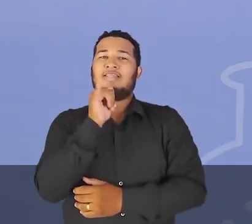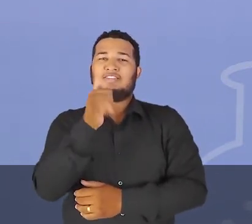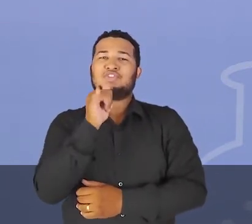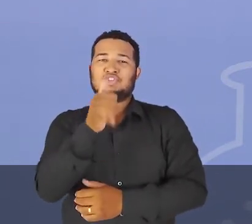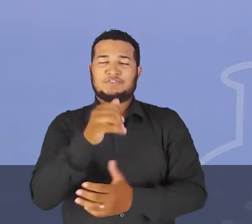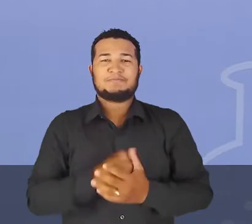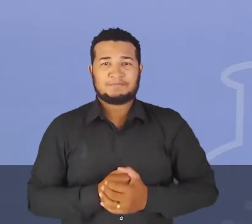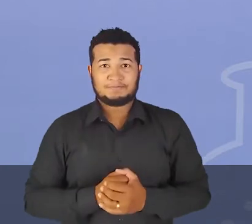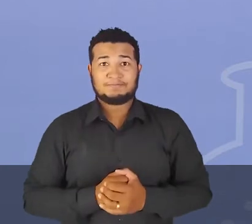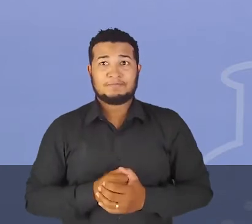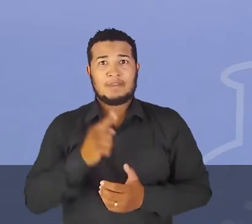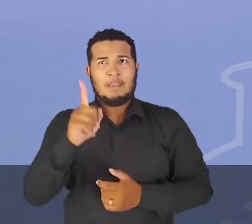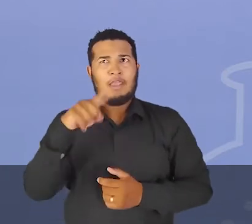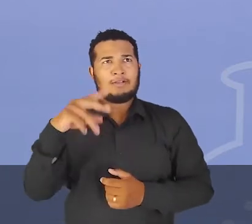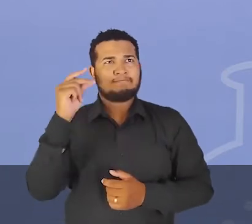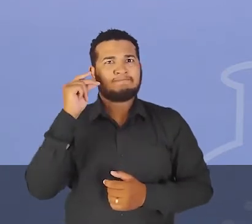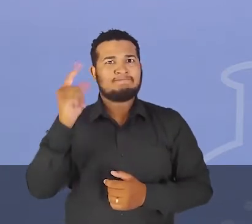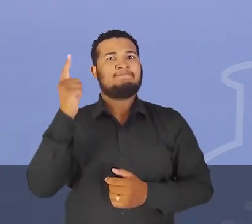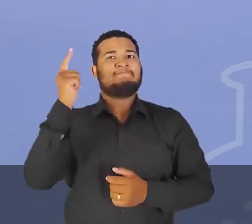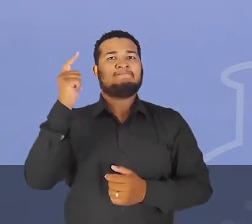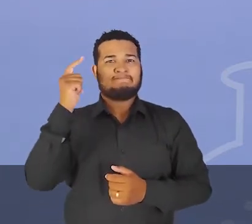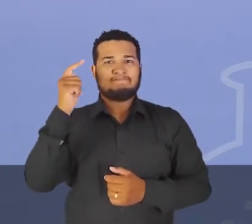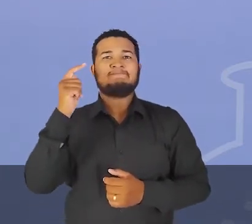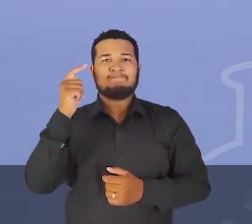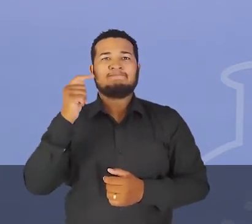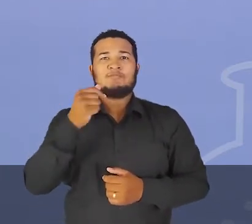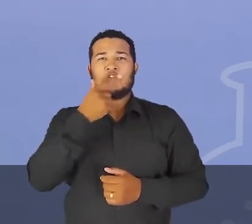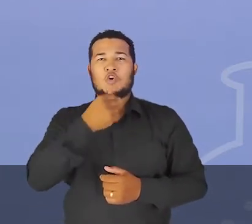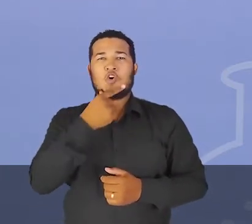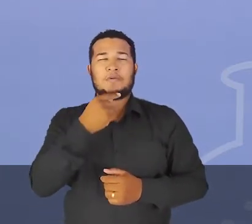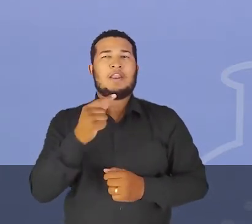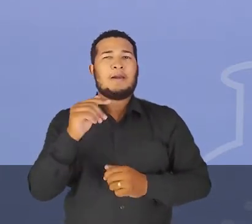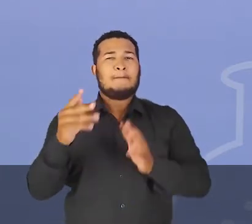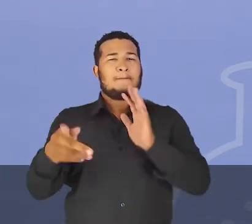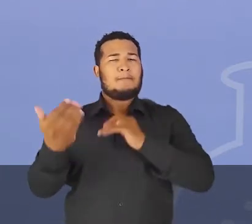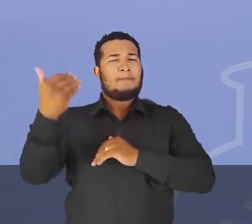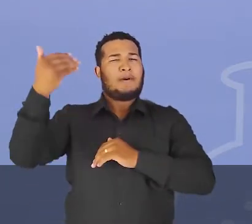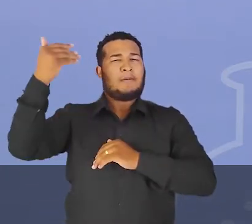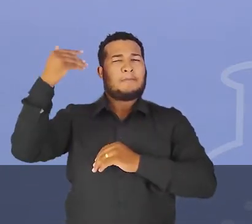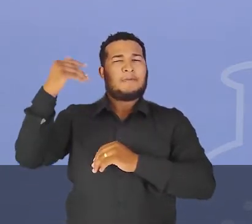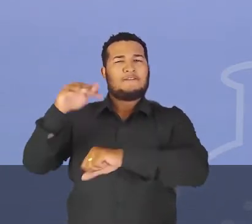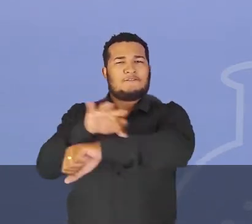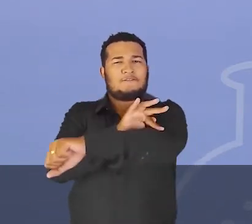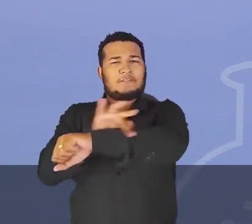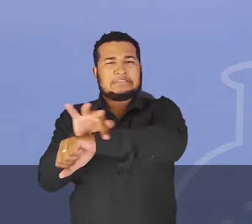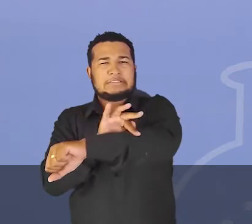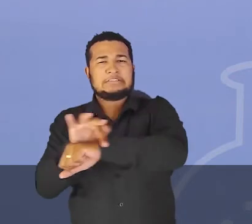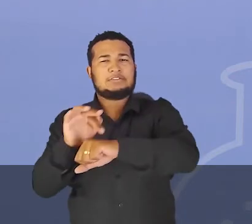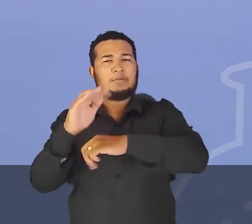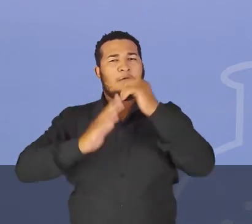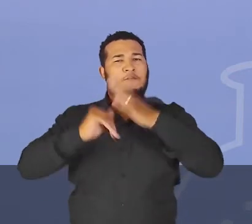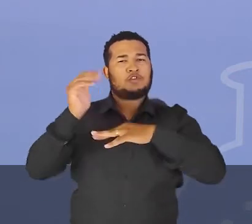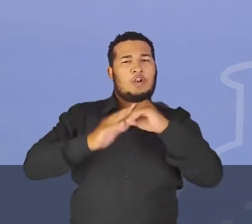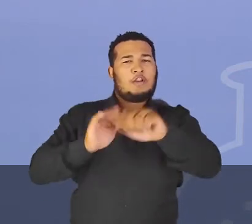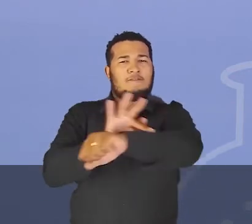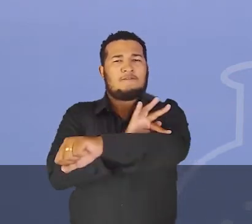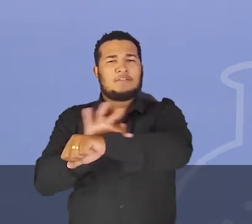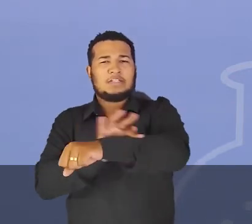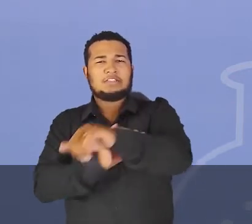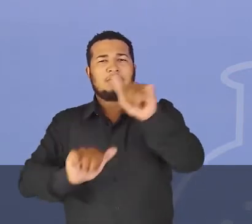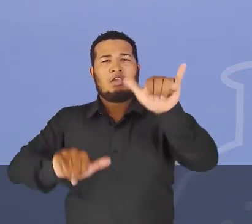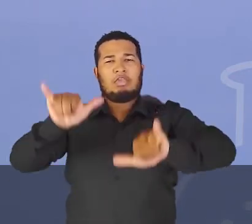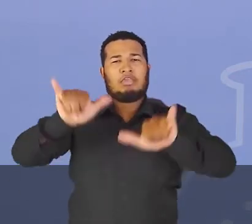elétrica. Então, foi essa a grande sacada, né, que os físicos e químicos tiveram lá atrás para poder produzir